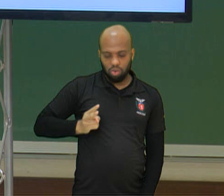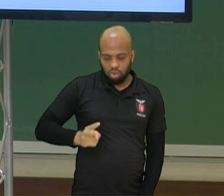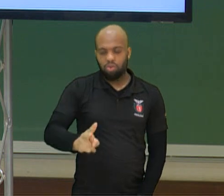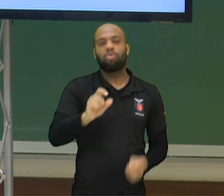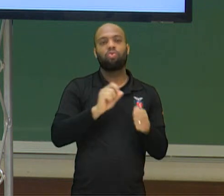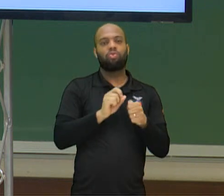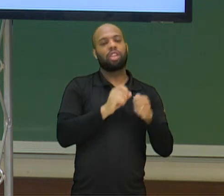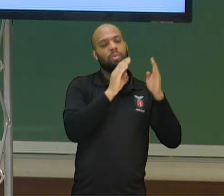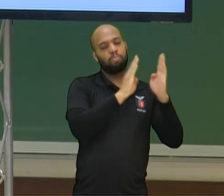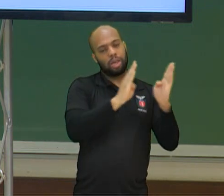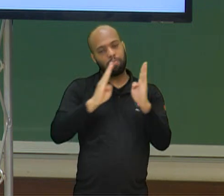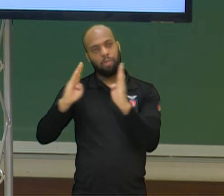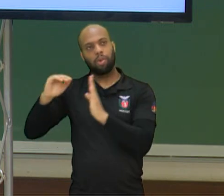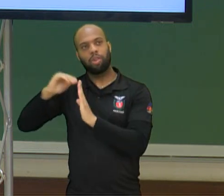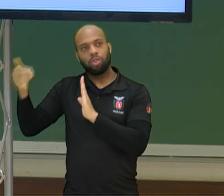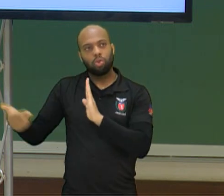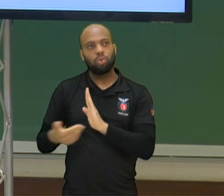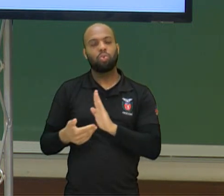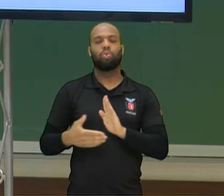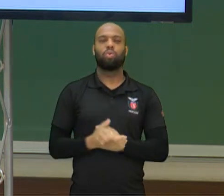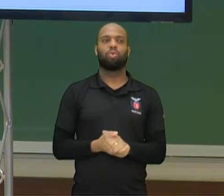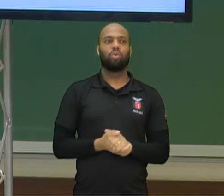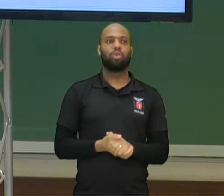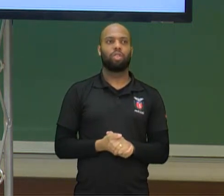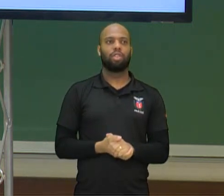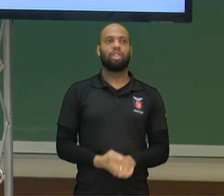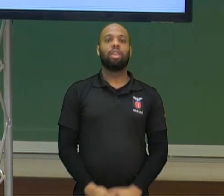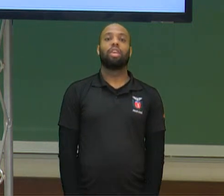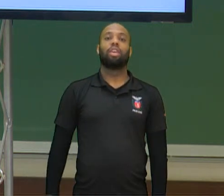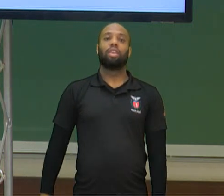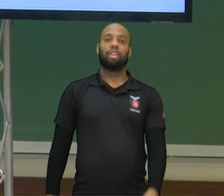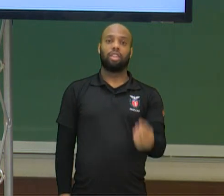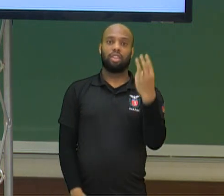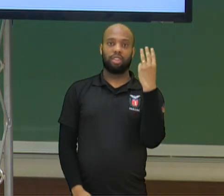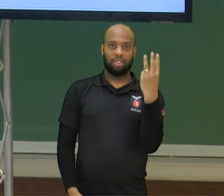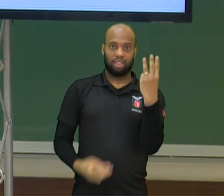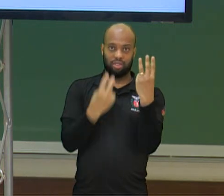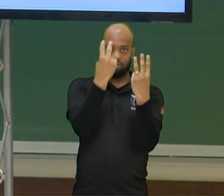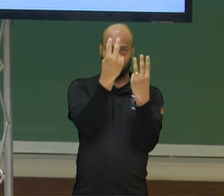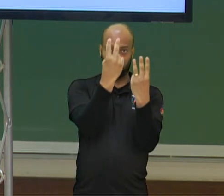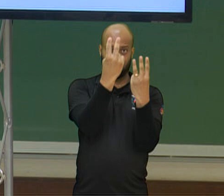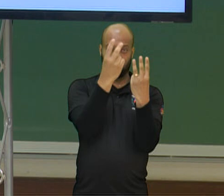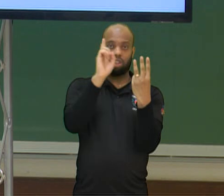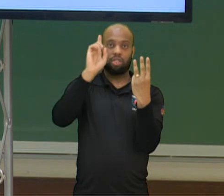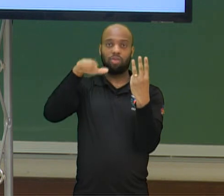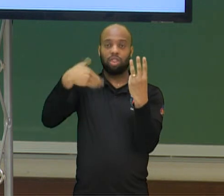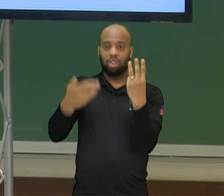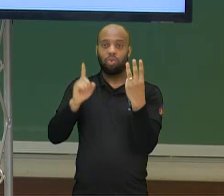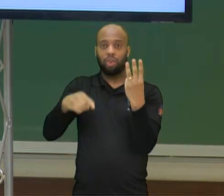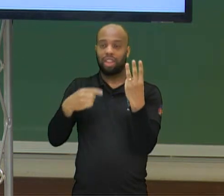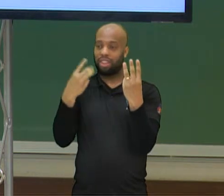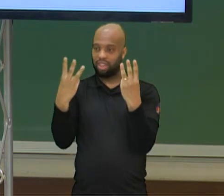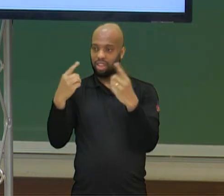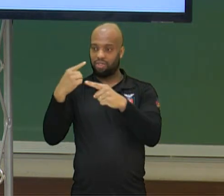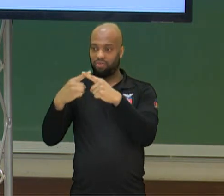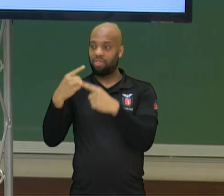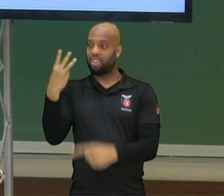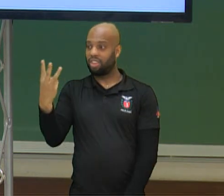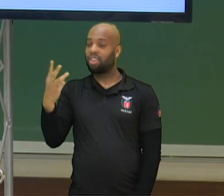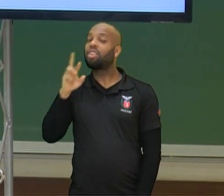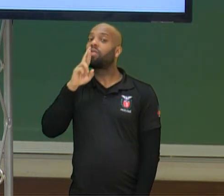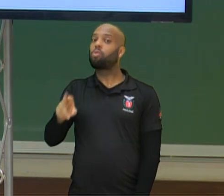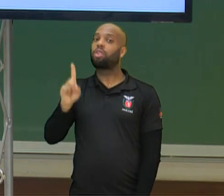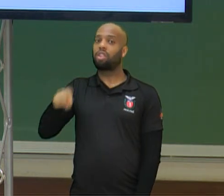fazendo assim com todos os termos. Então, 3 ao quadrado resulta em 3 ao quadrado, como que é?